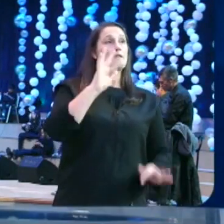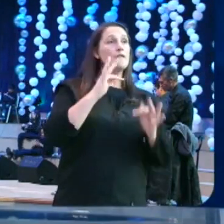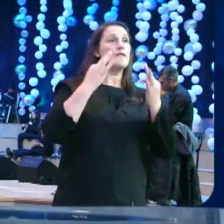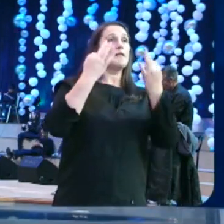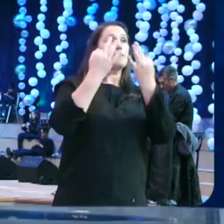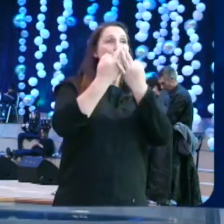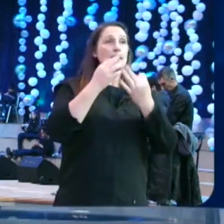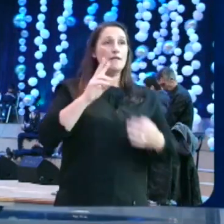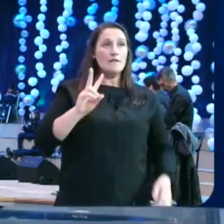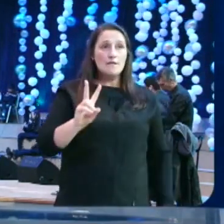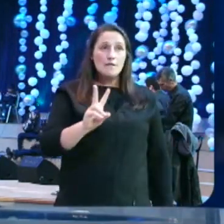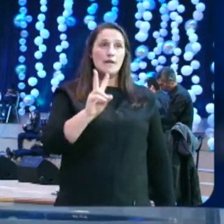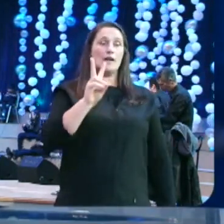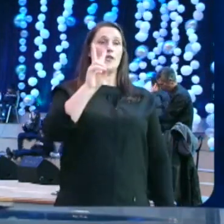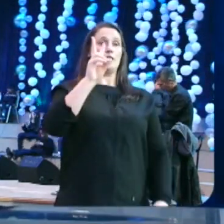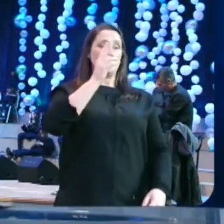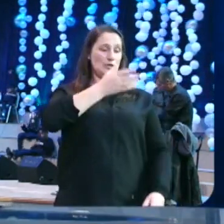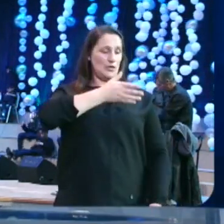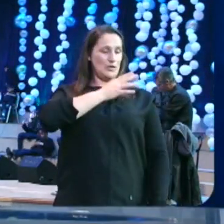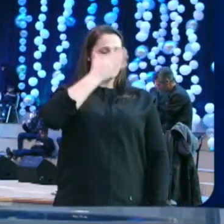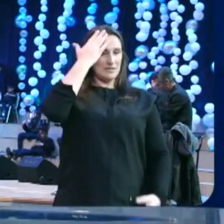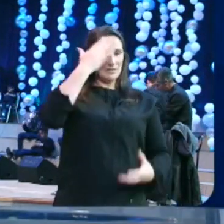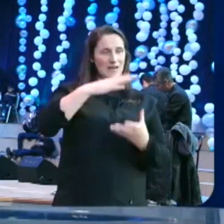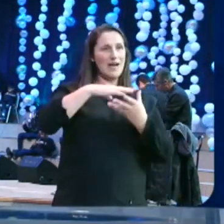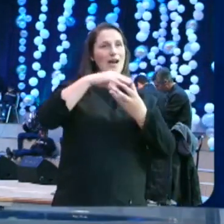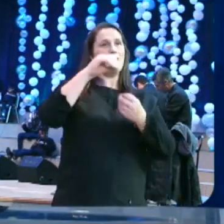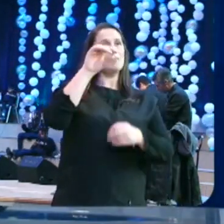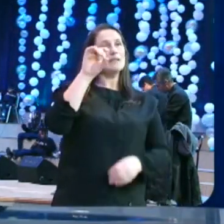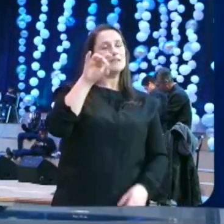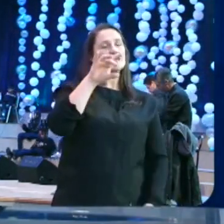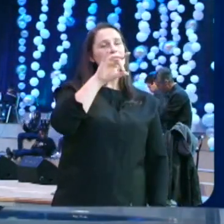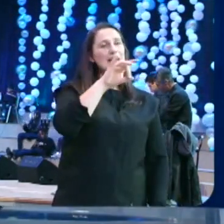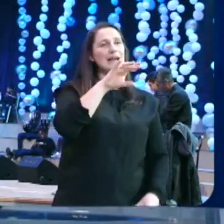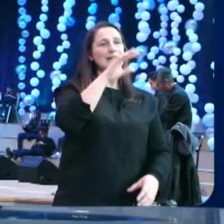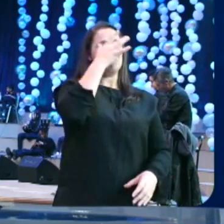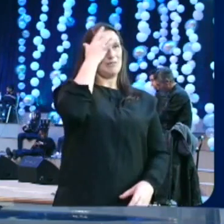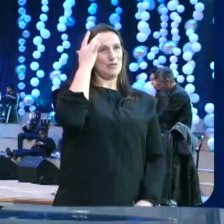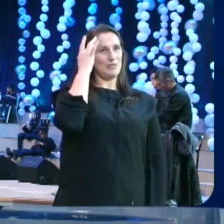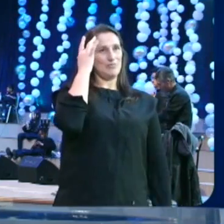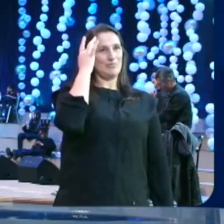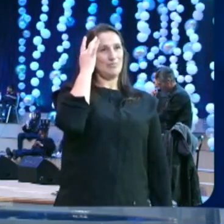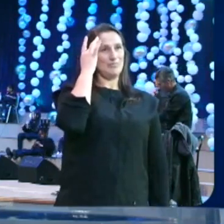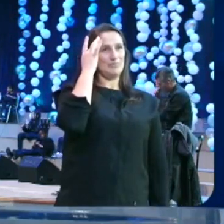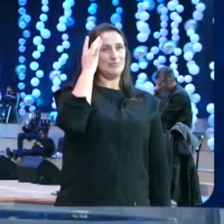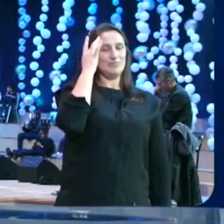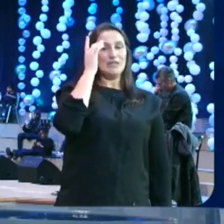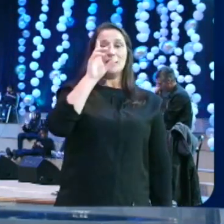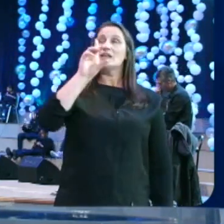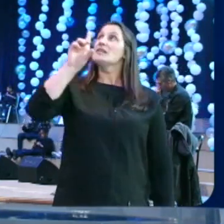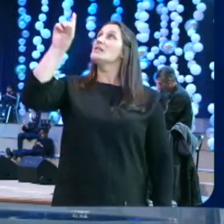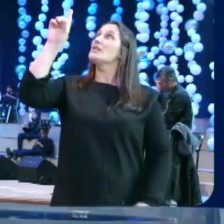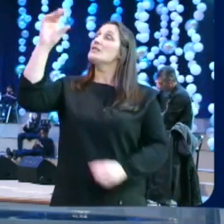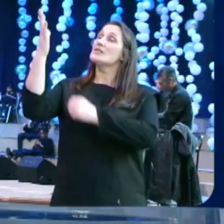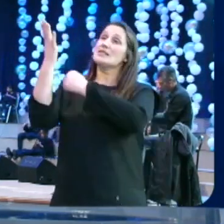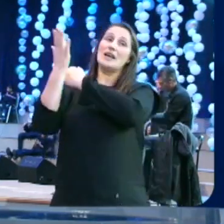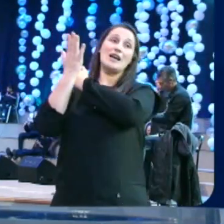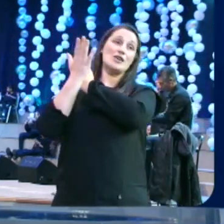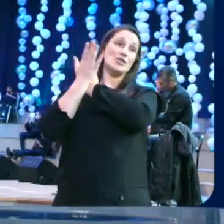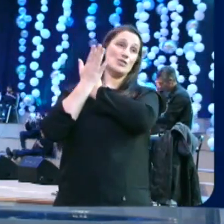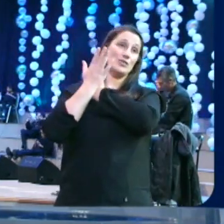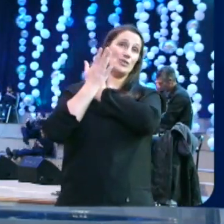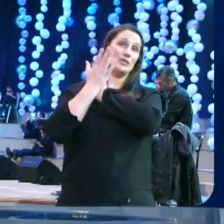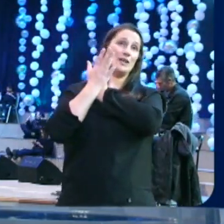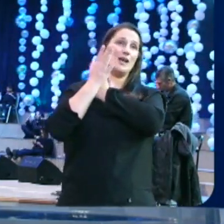que valorizam o coração e a alma de cada um que ali vive. E que Deus nos ajude a aprender